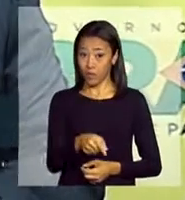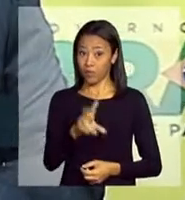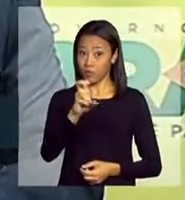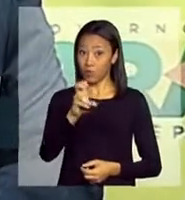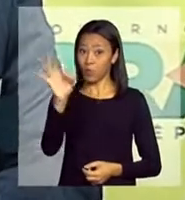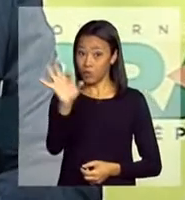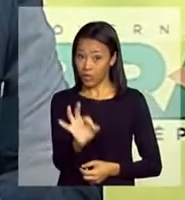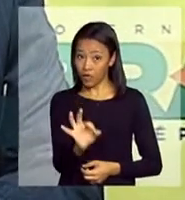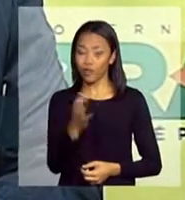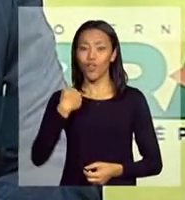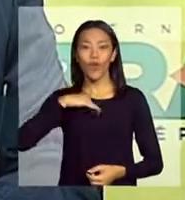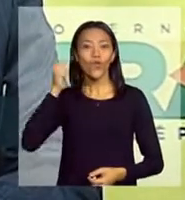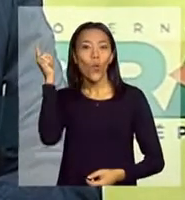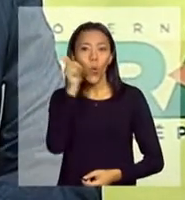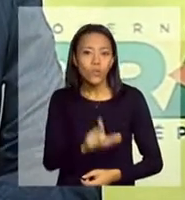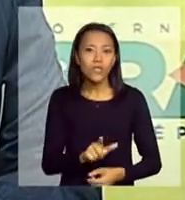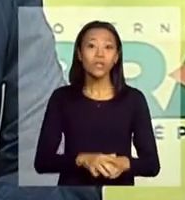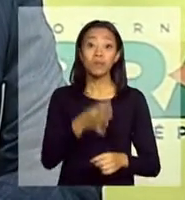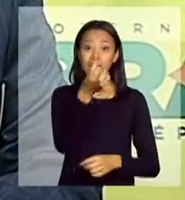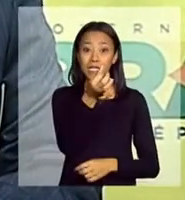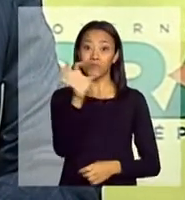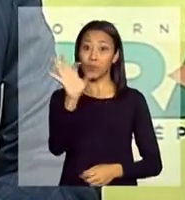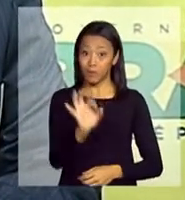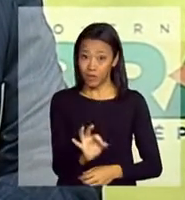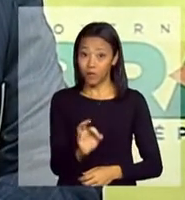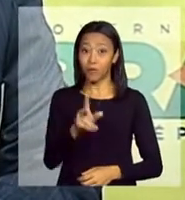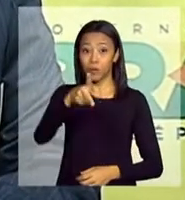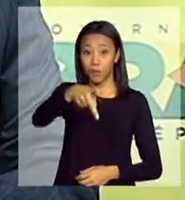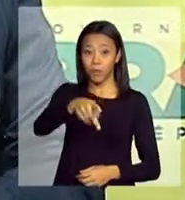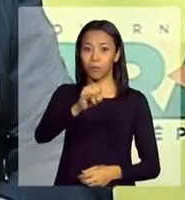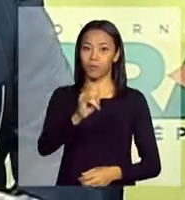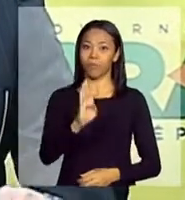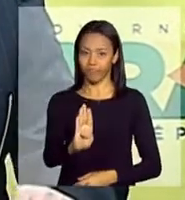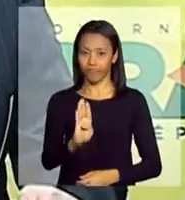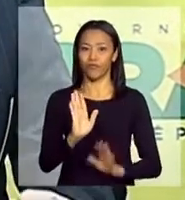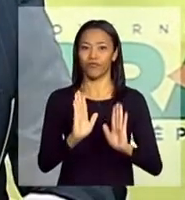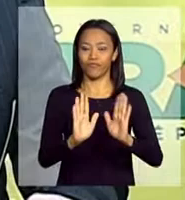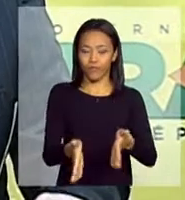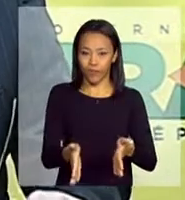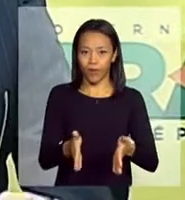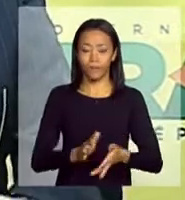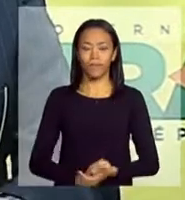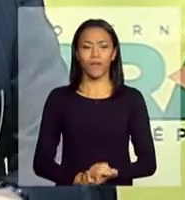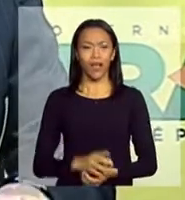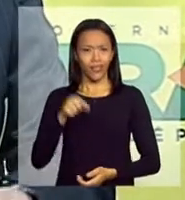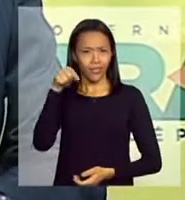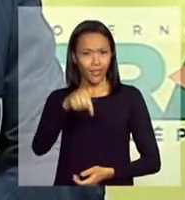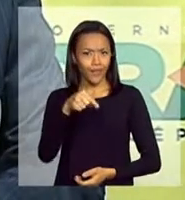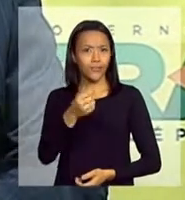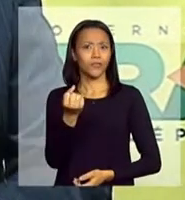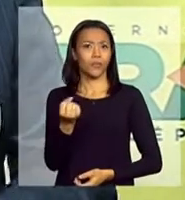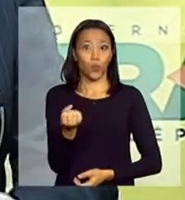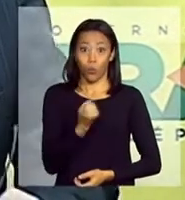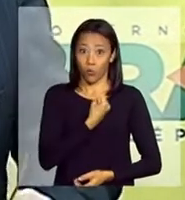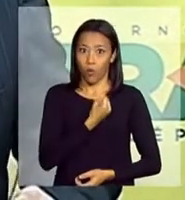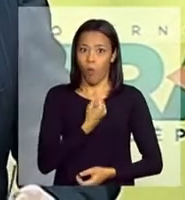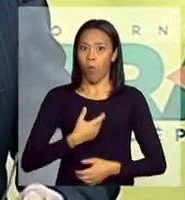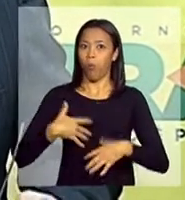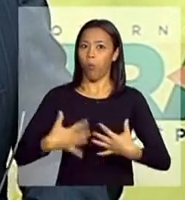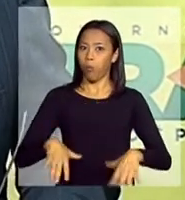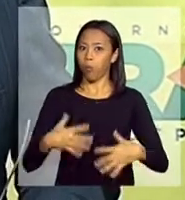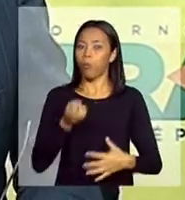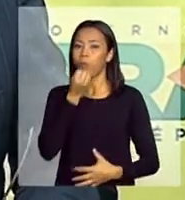e estamos superando Seis por cento do PIP e além desse crescimento importante